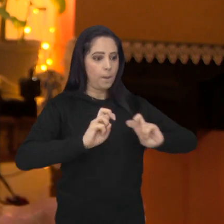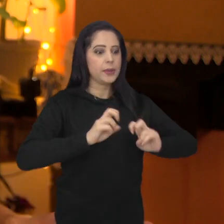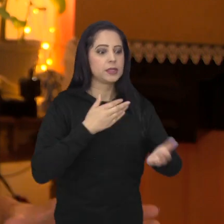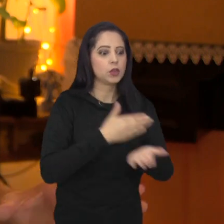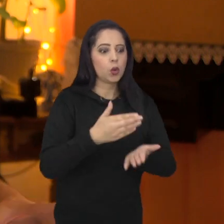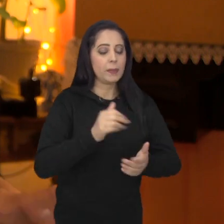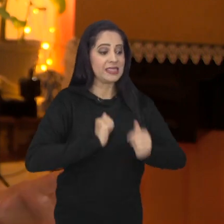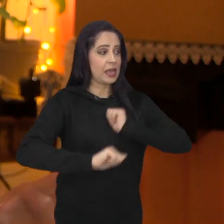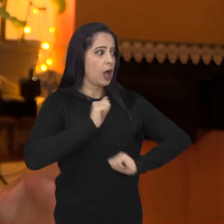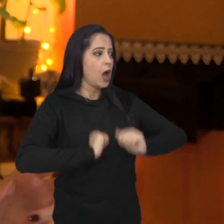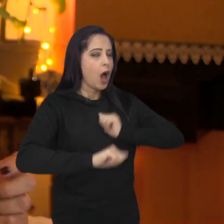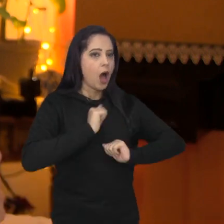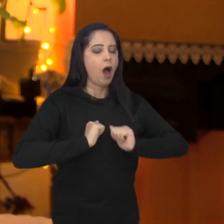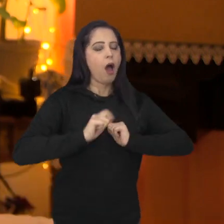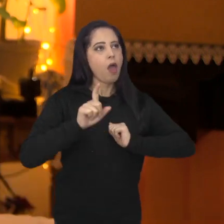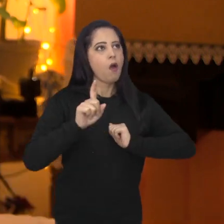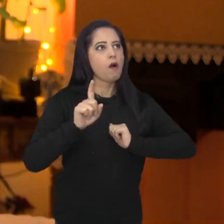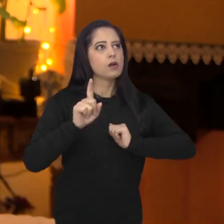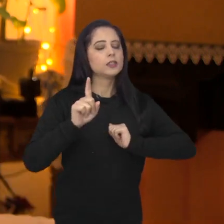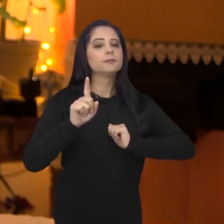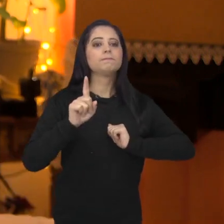vem uma ansiedade, que vem, sabe,